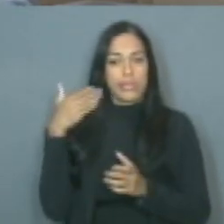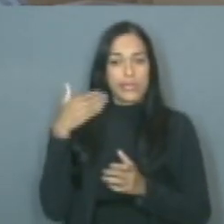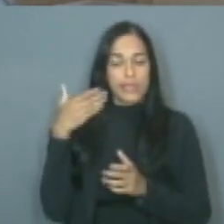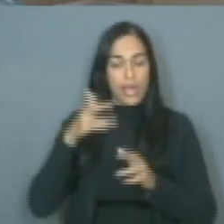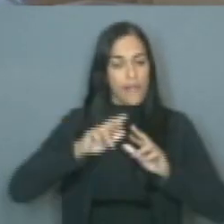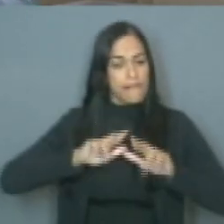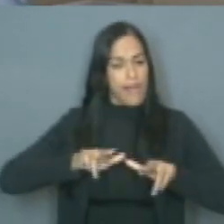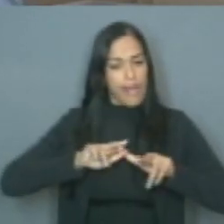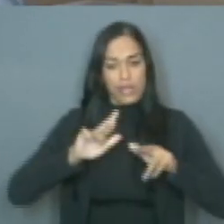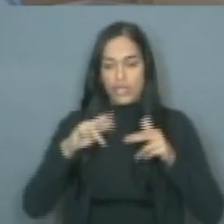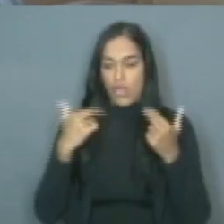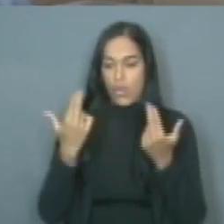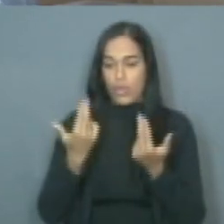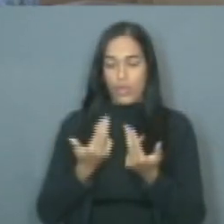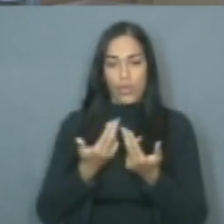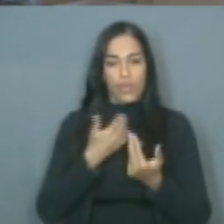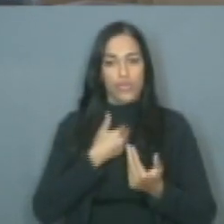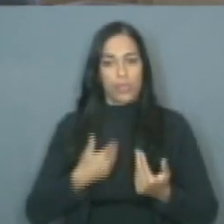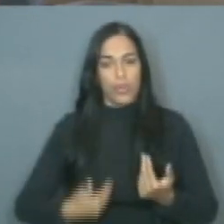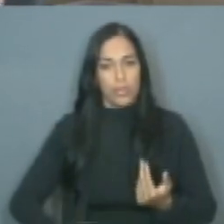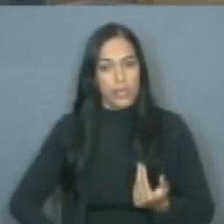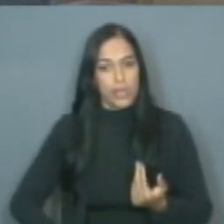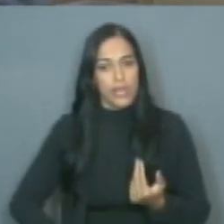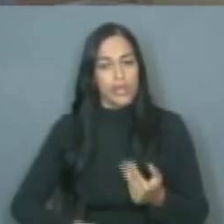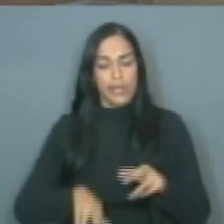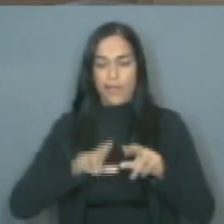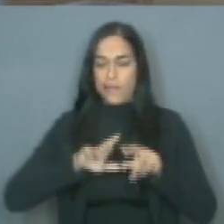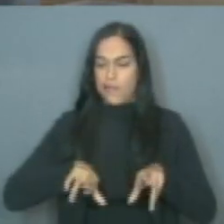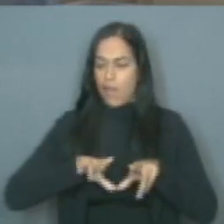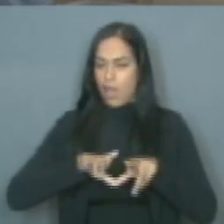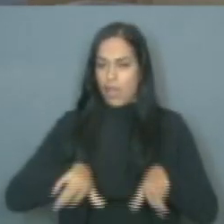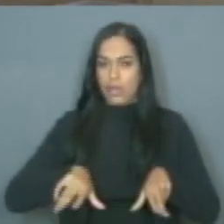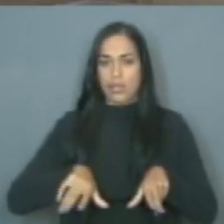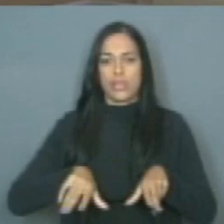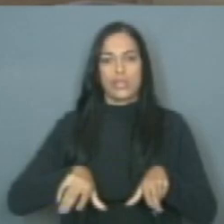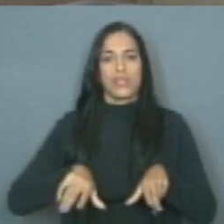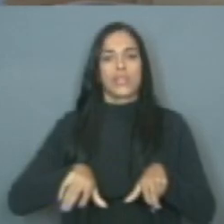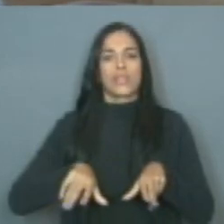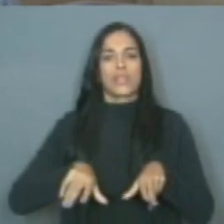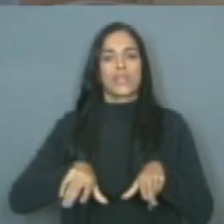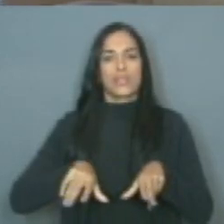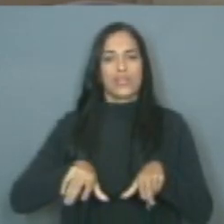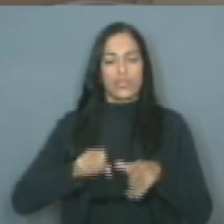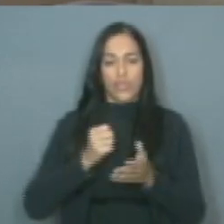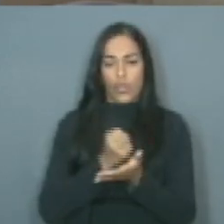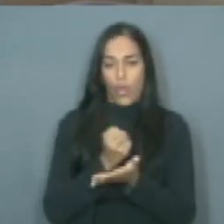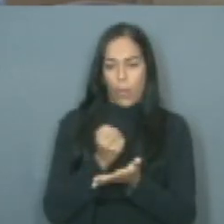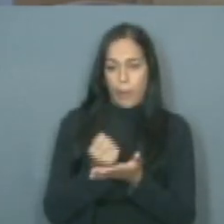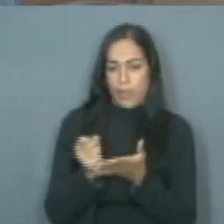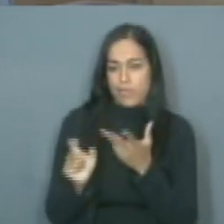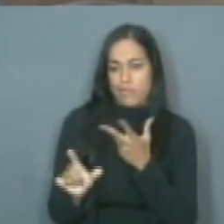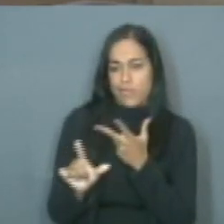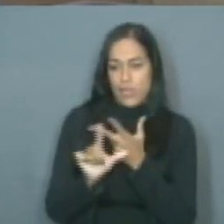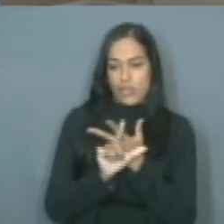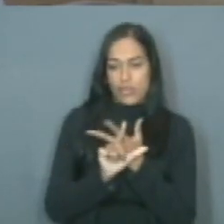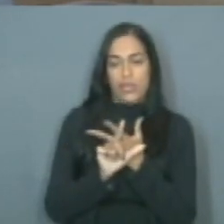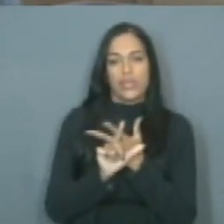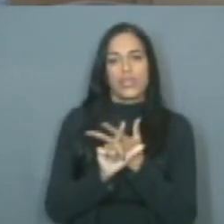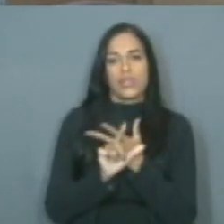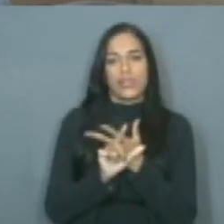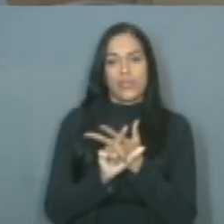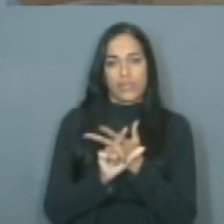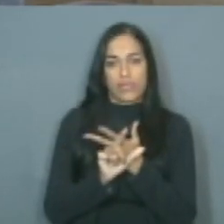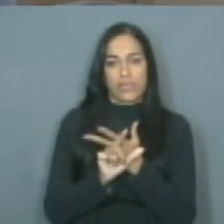várias audiências públicas, em várias medidas legislativas acerca de fazer